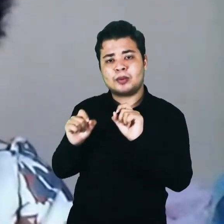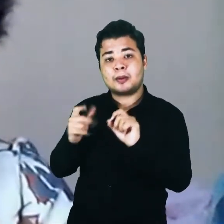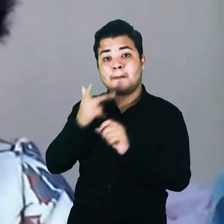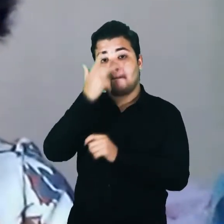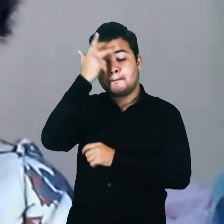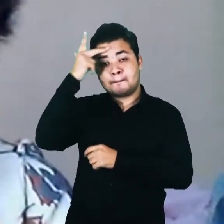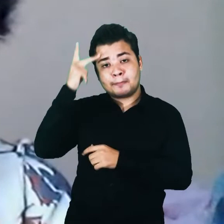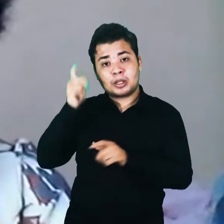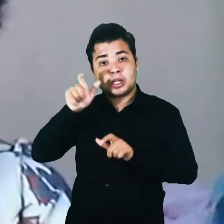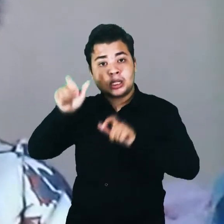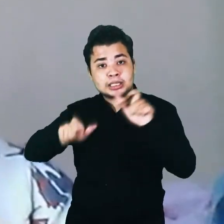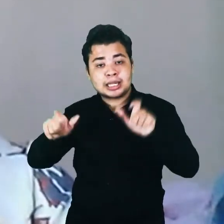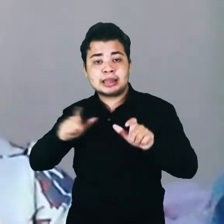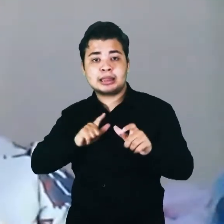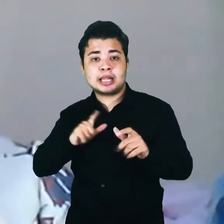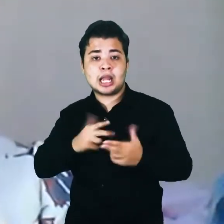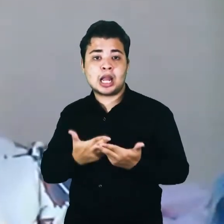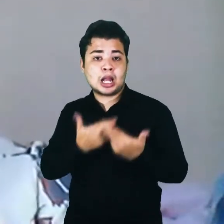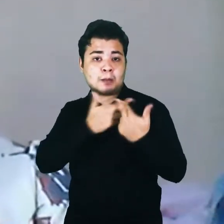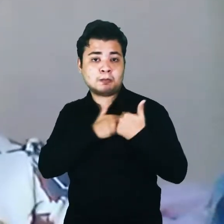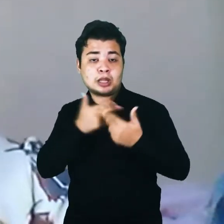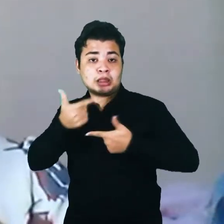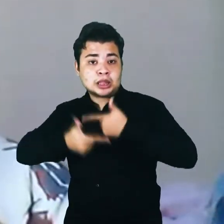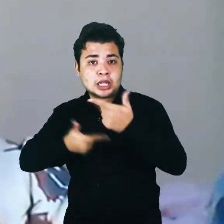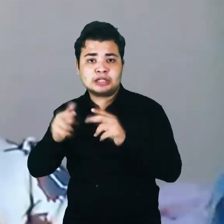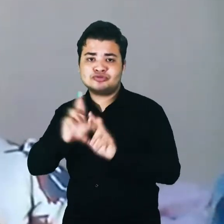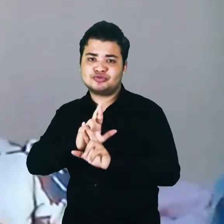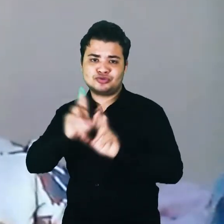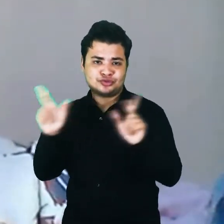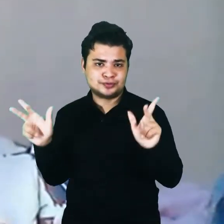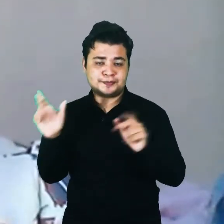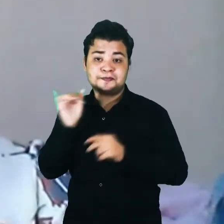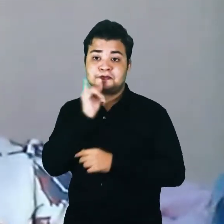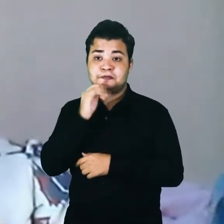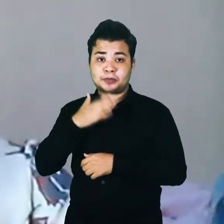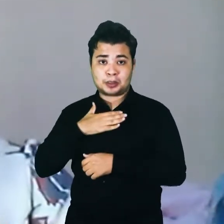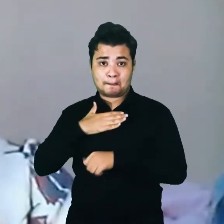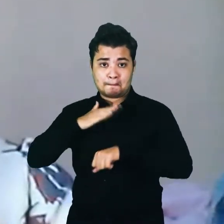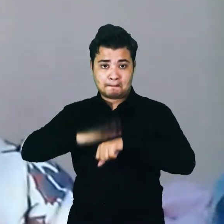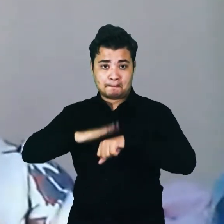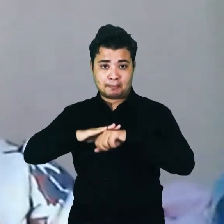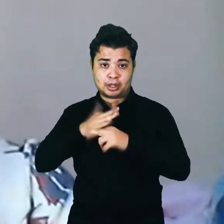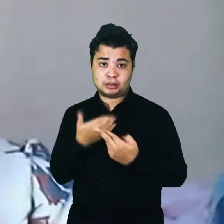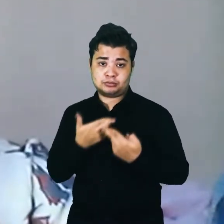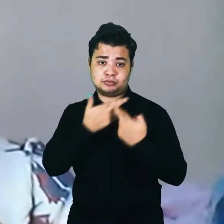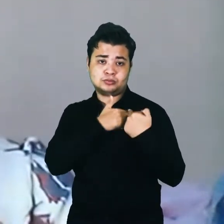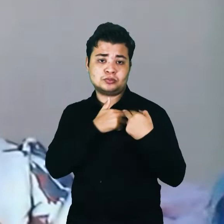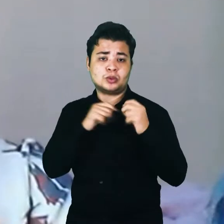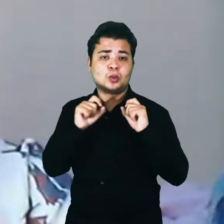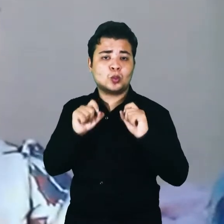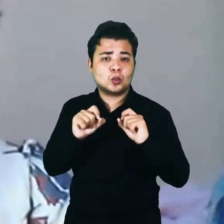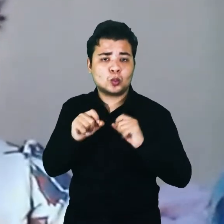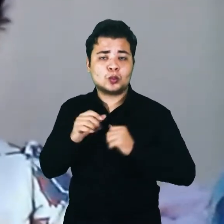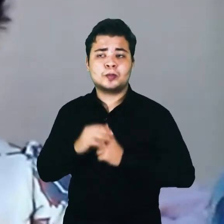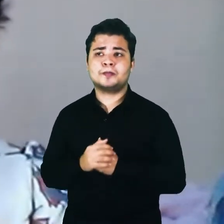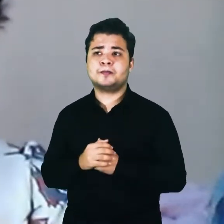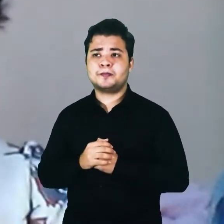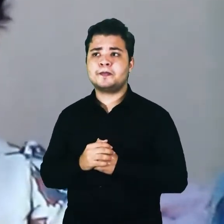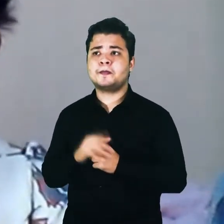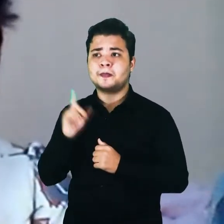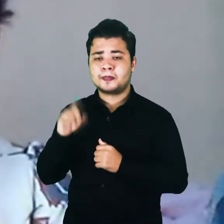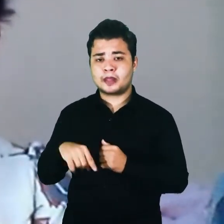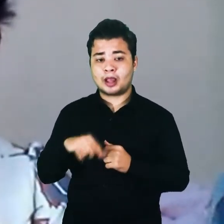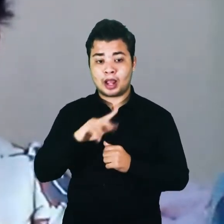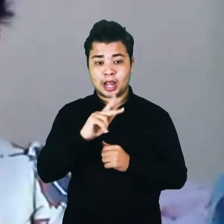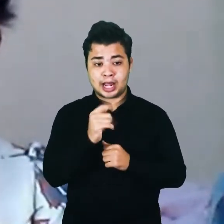ter pessoas que faziam diferentes tarefas. E a minha tarefa dentro do instituto é fazer a